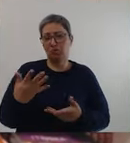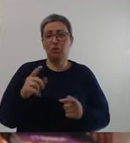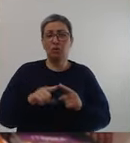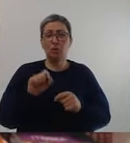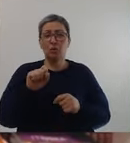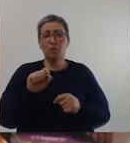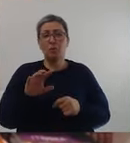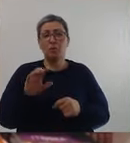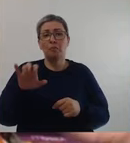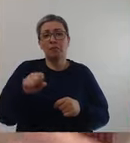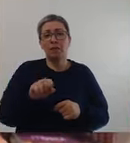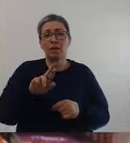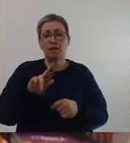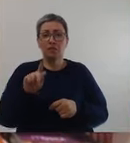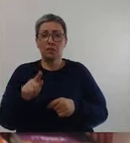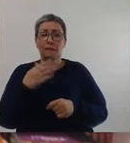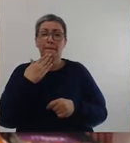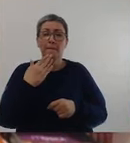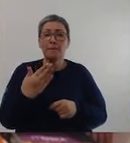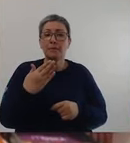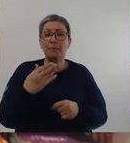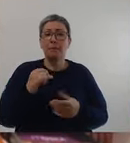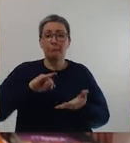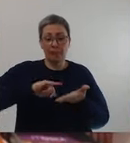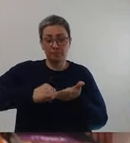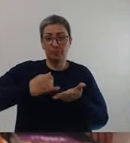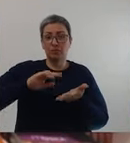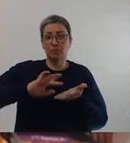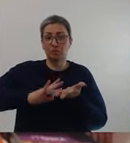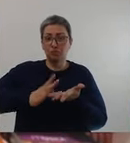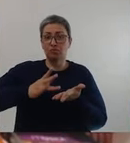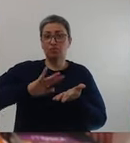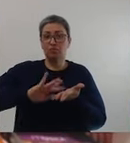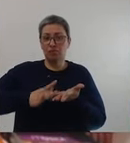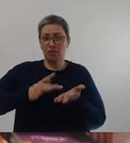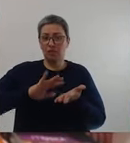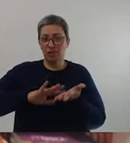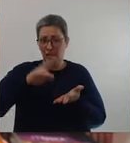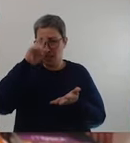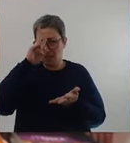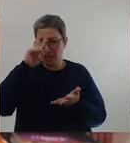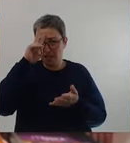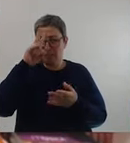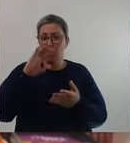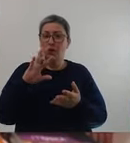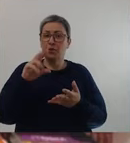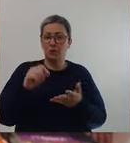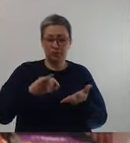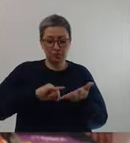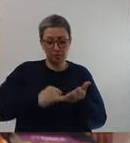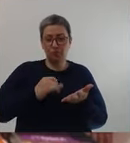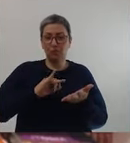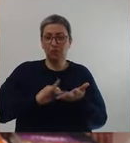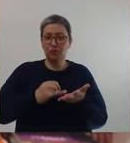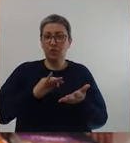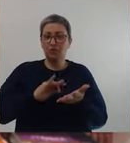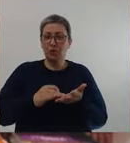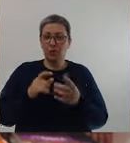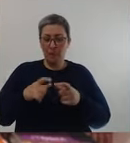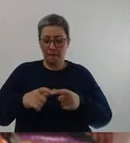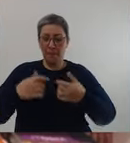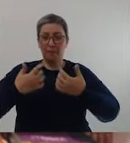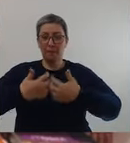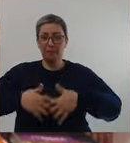enfim, né? Tirar o RG, né? A pessoa pediu para você colocar os dedos, estão lembrados disso, né? Todos eles